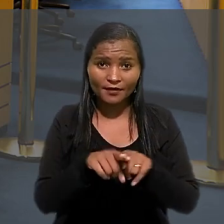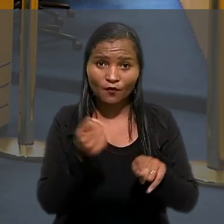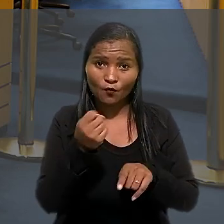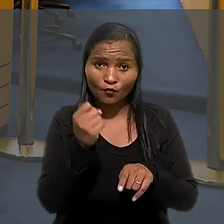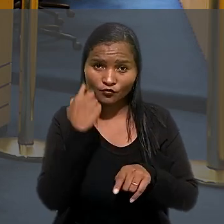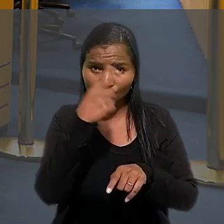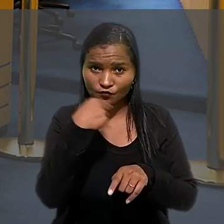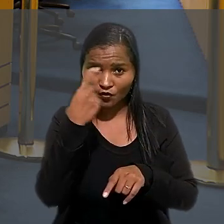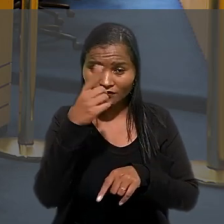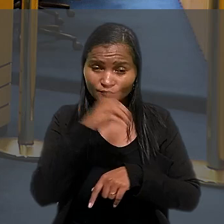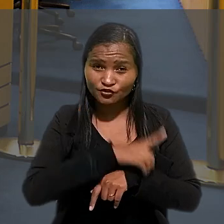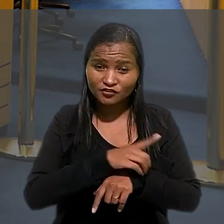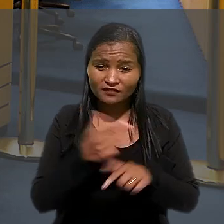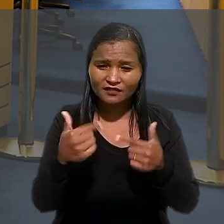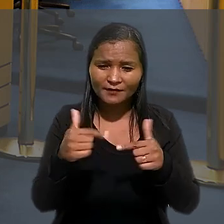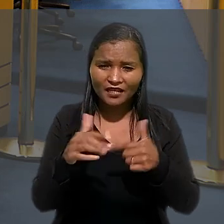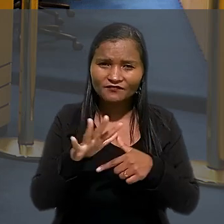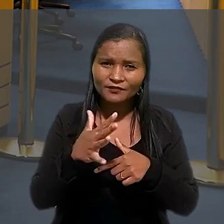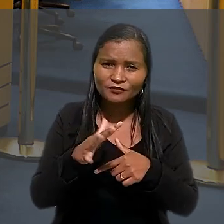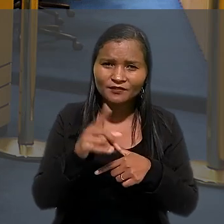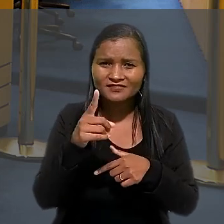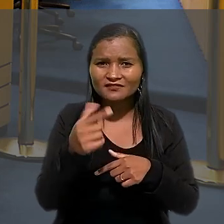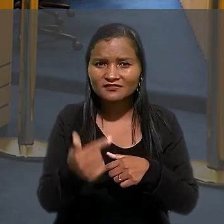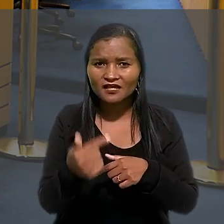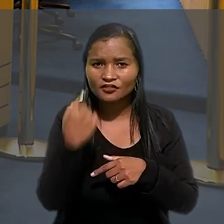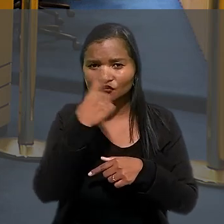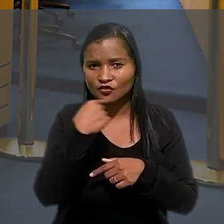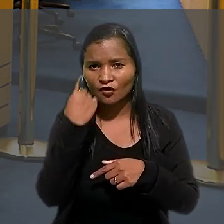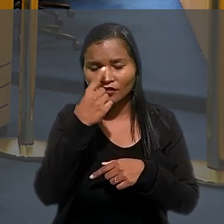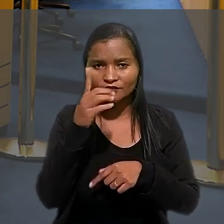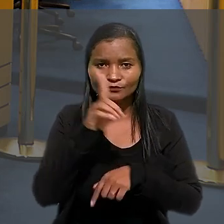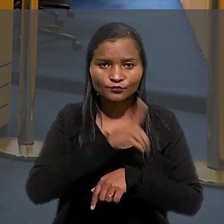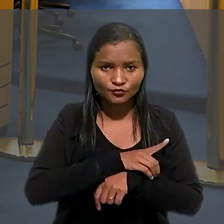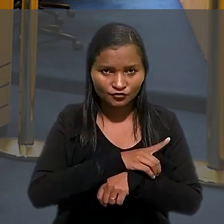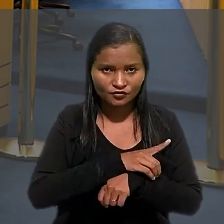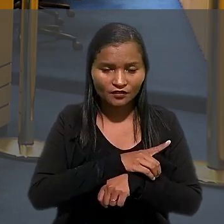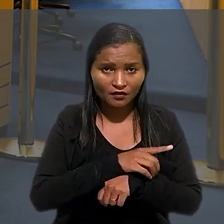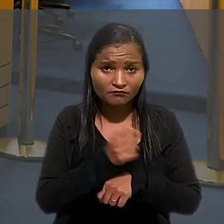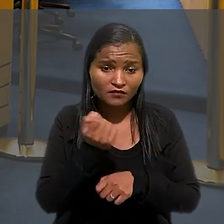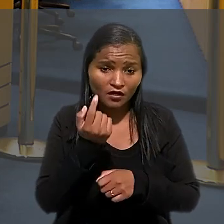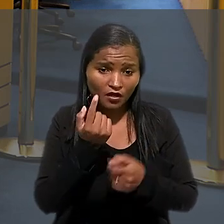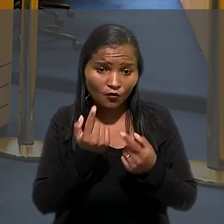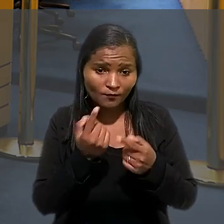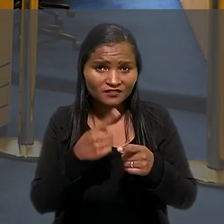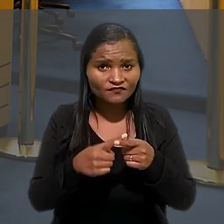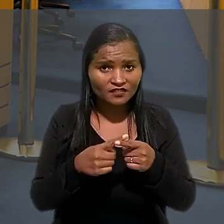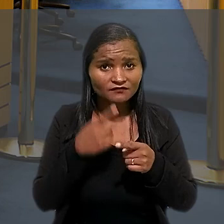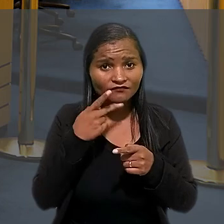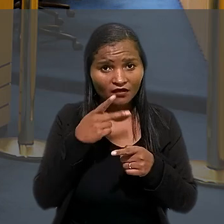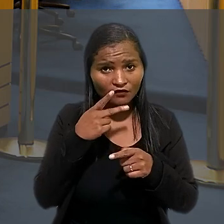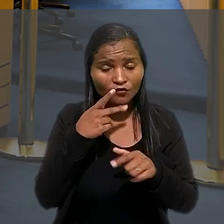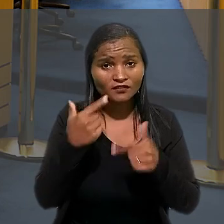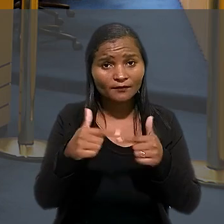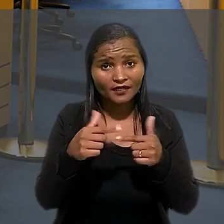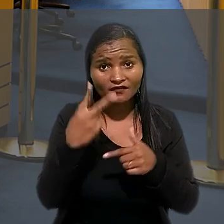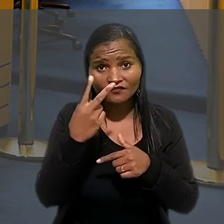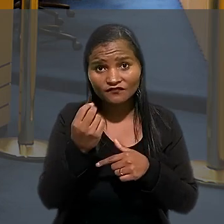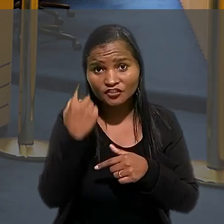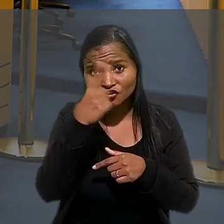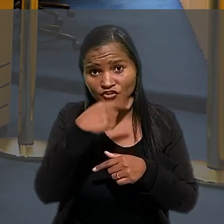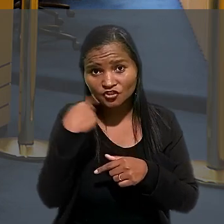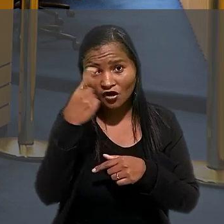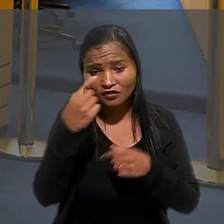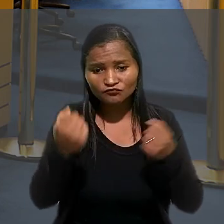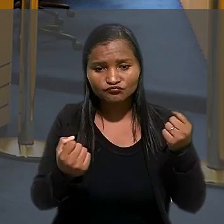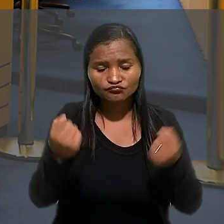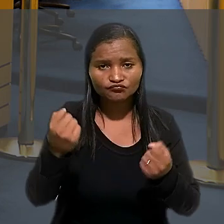horas diárias, trabalhava, em média, 17 horas por dia. Em algumas ocasiões, disse ter permanecido por 20